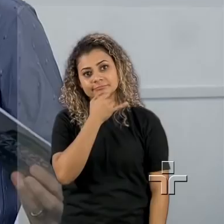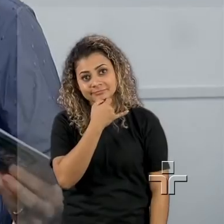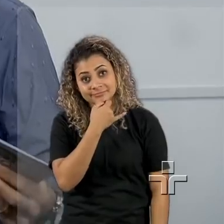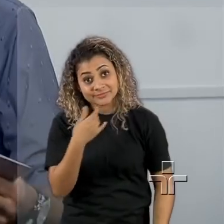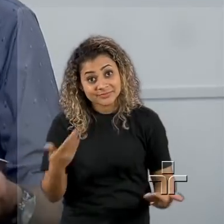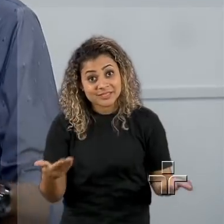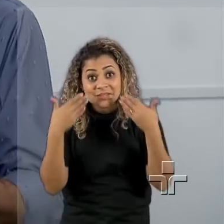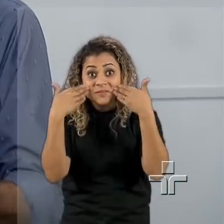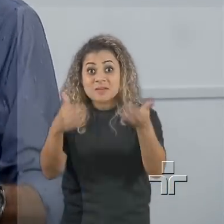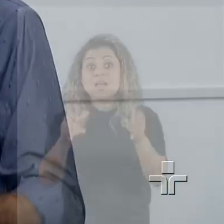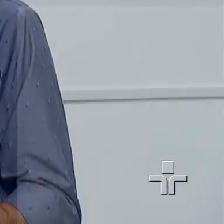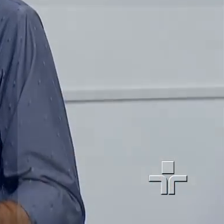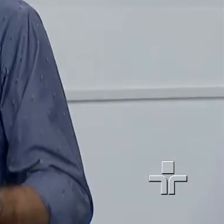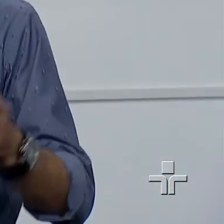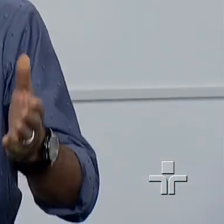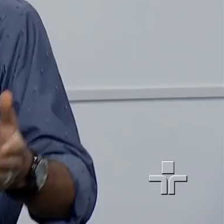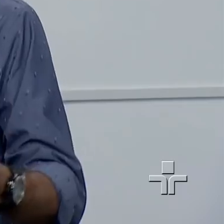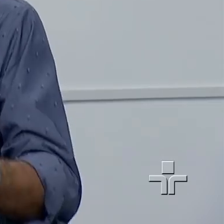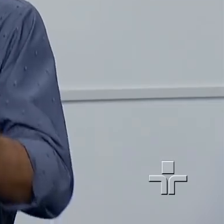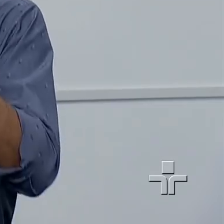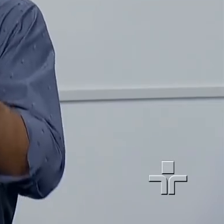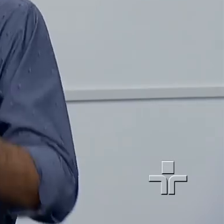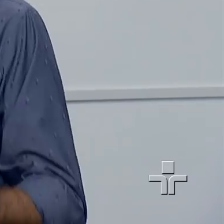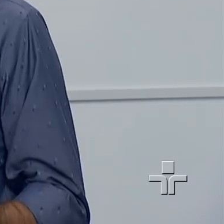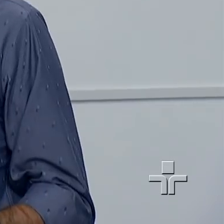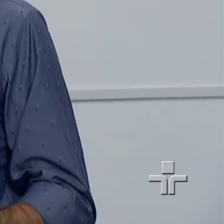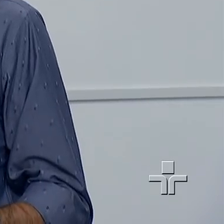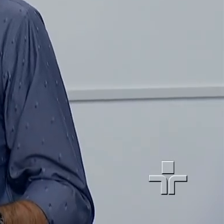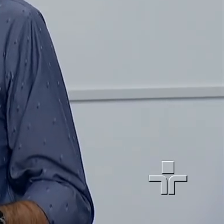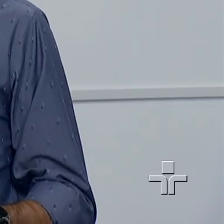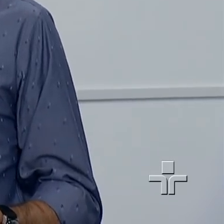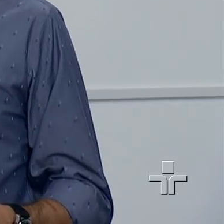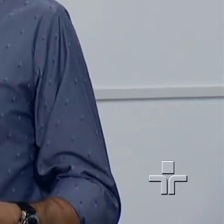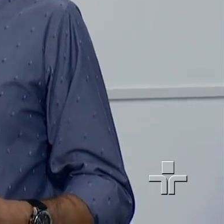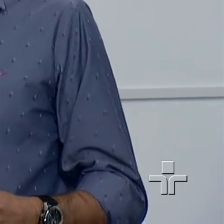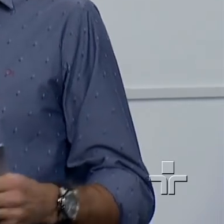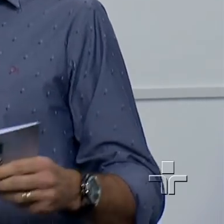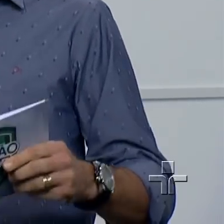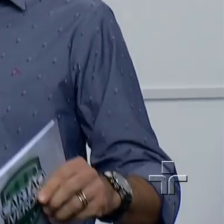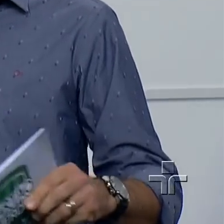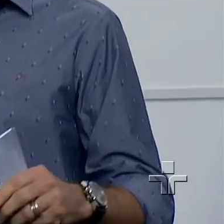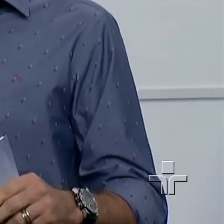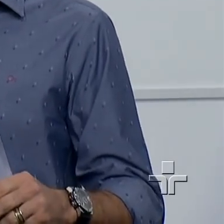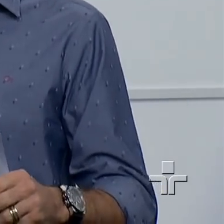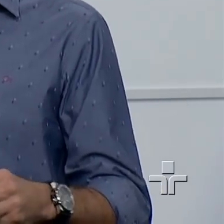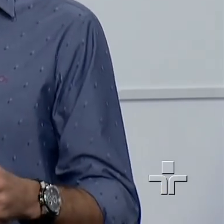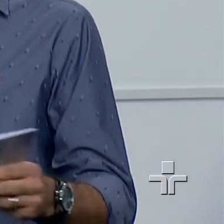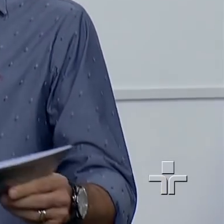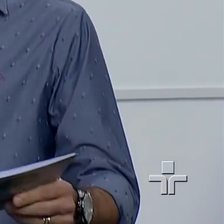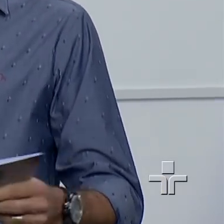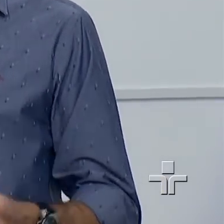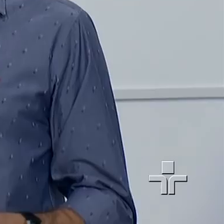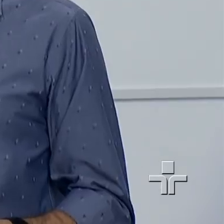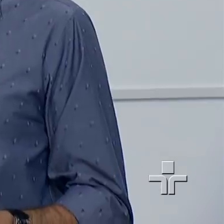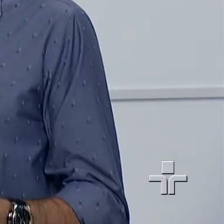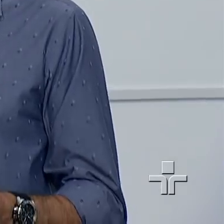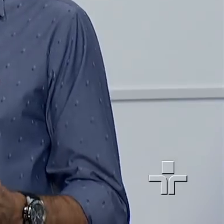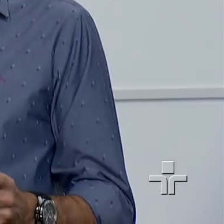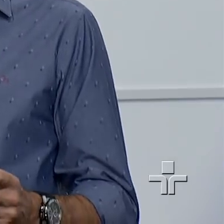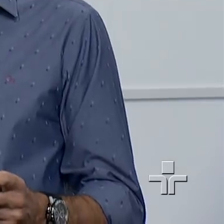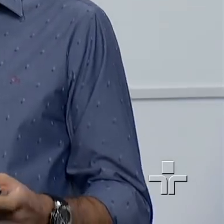Francisco, ele é um Papa, a escolha dele é muito feliz, ele é um Papa latino-americano, que sabe se comunicar bem, que